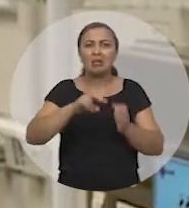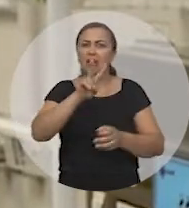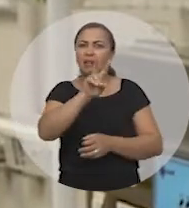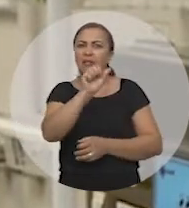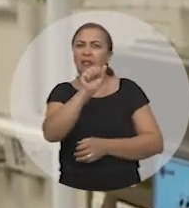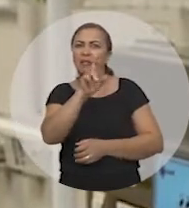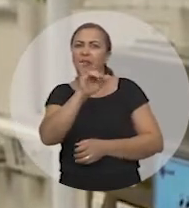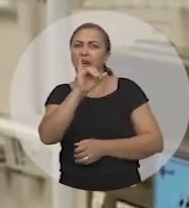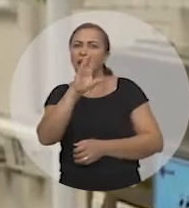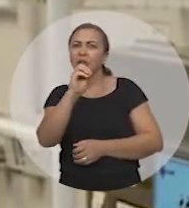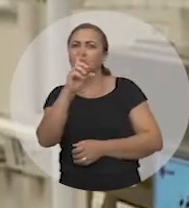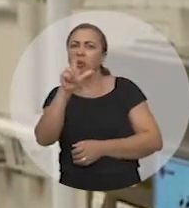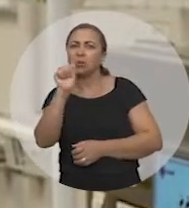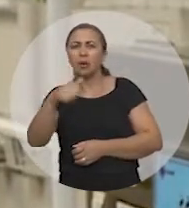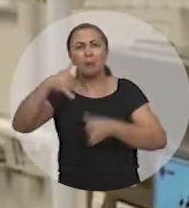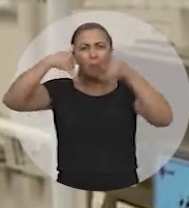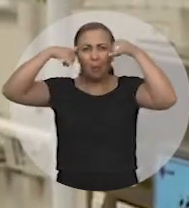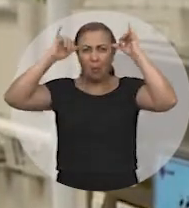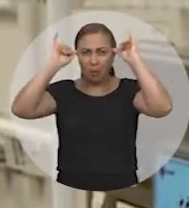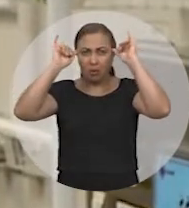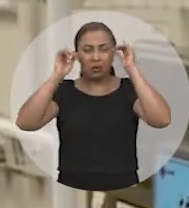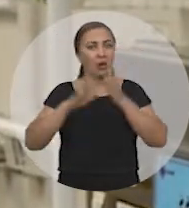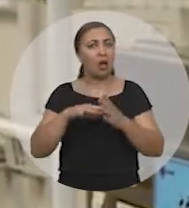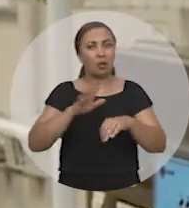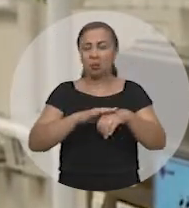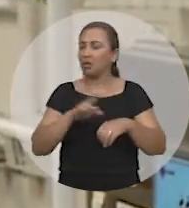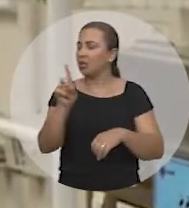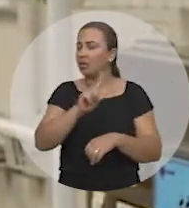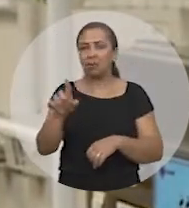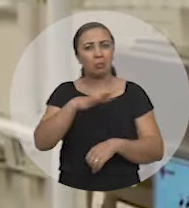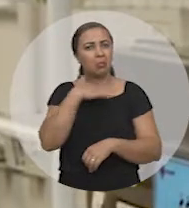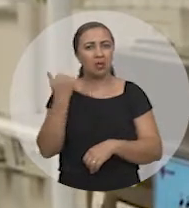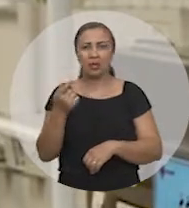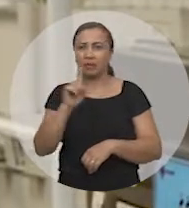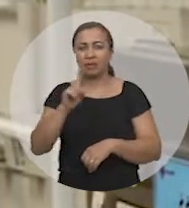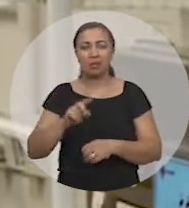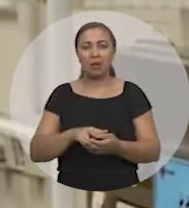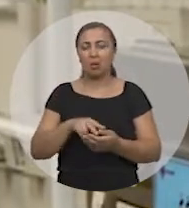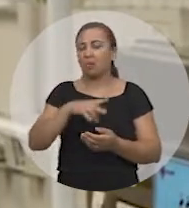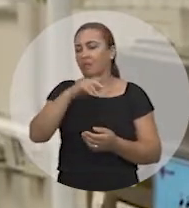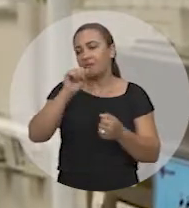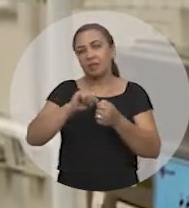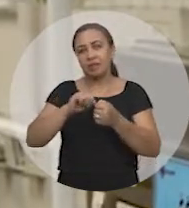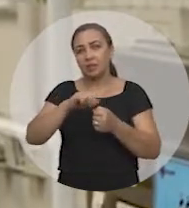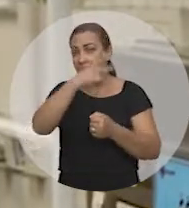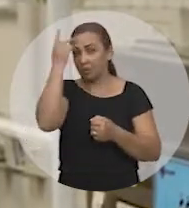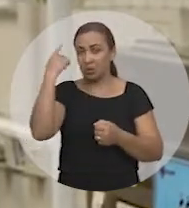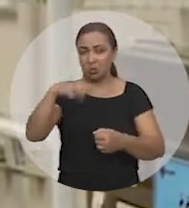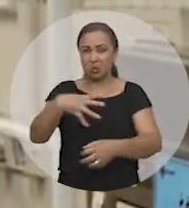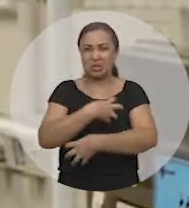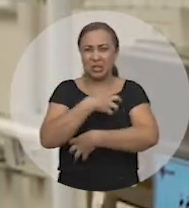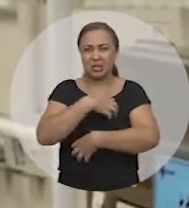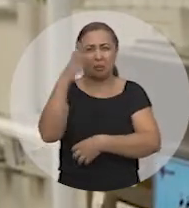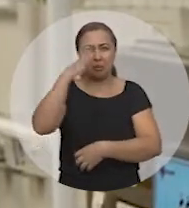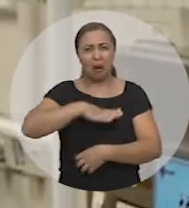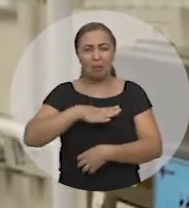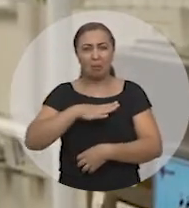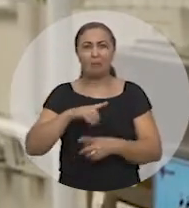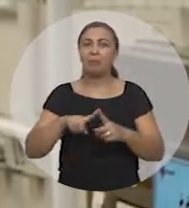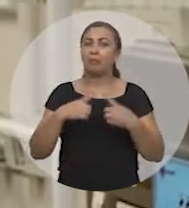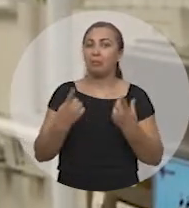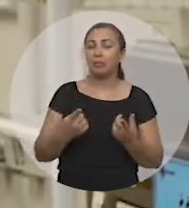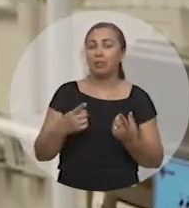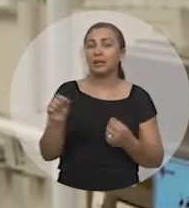varíola que é da varíola bovina e essa doença não aumenta não matava não levava paciência o paciente ao alto e ao contrário da varíola humana